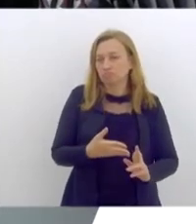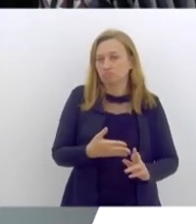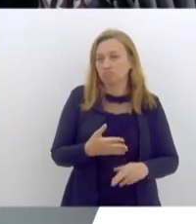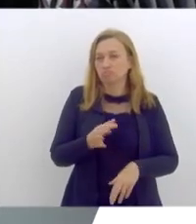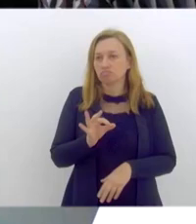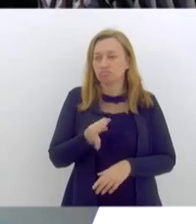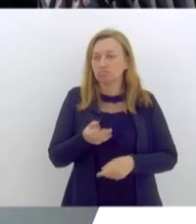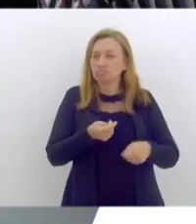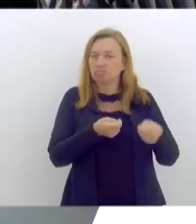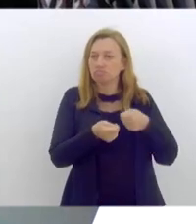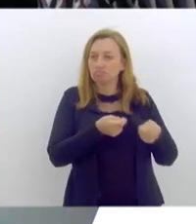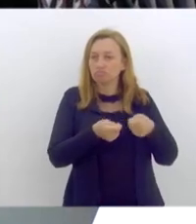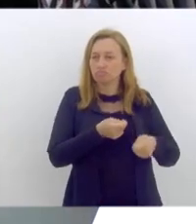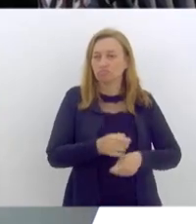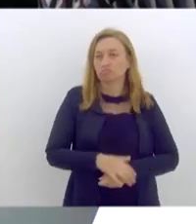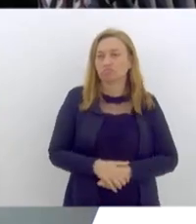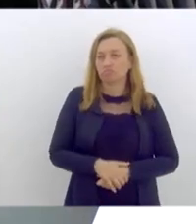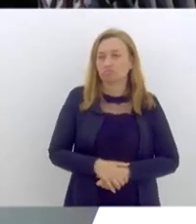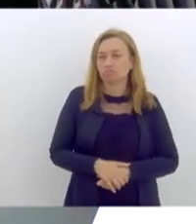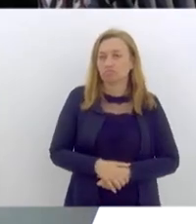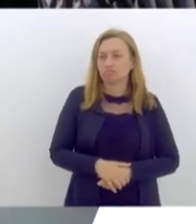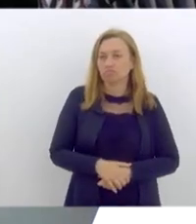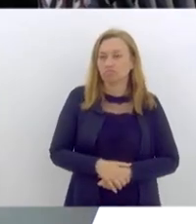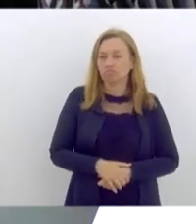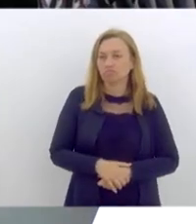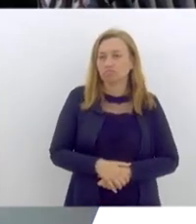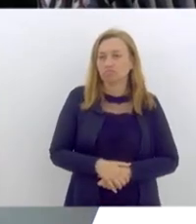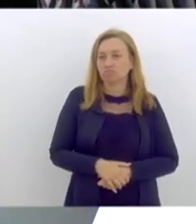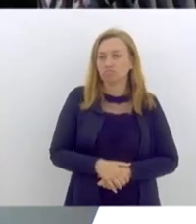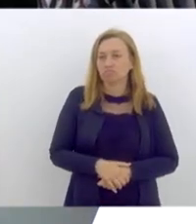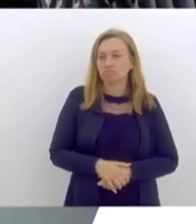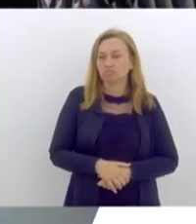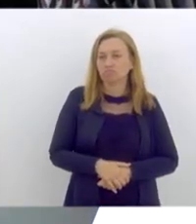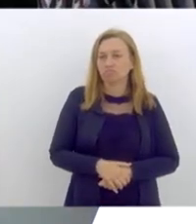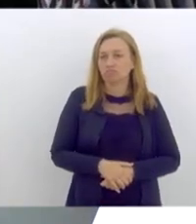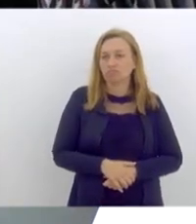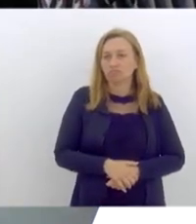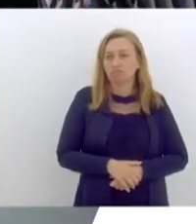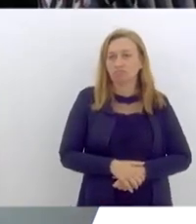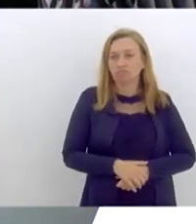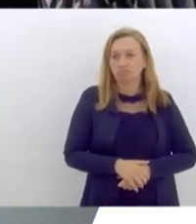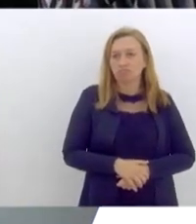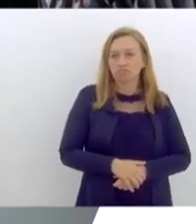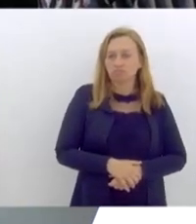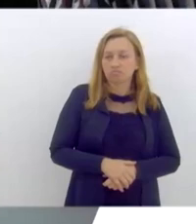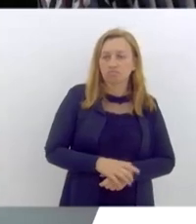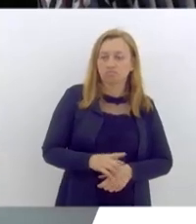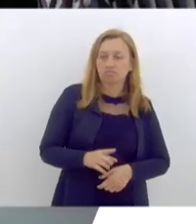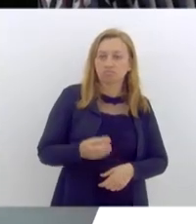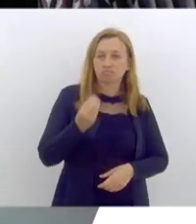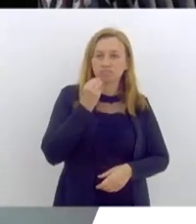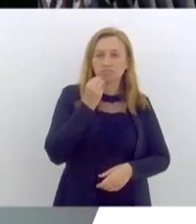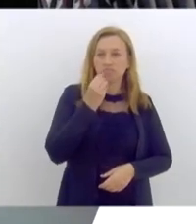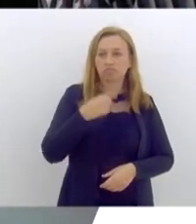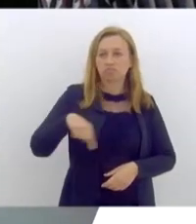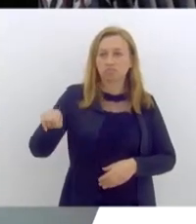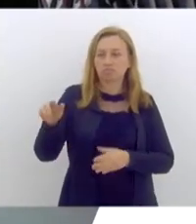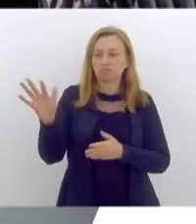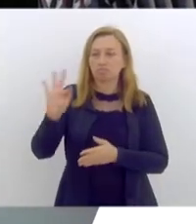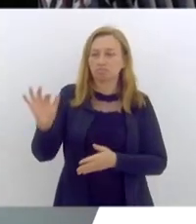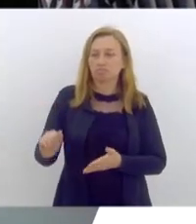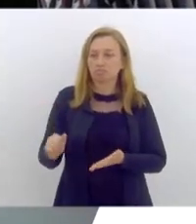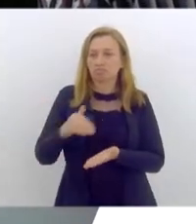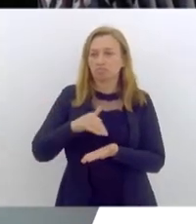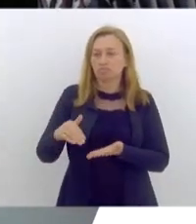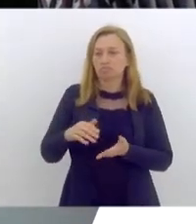questão do controle nós tivemos a oportunidade Enquanto estávamos na fazenda de verificar